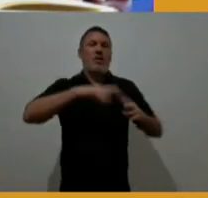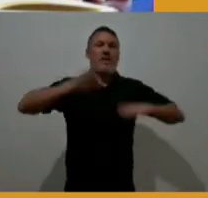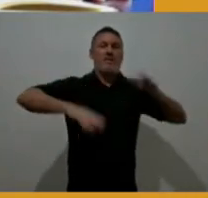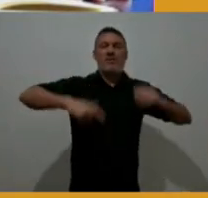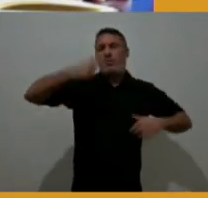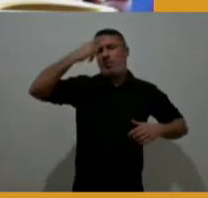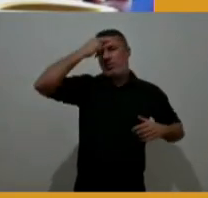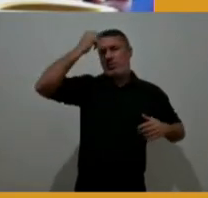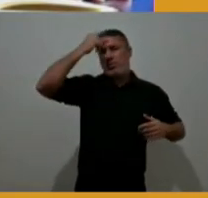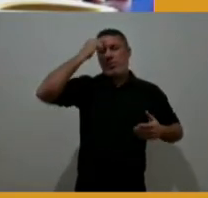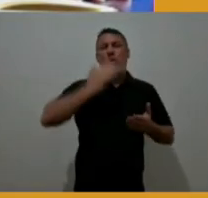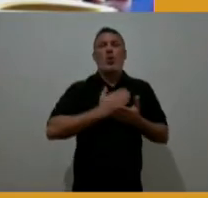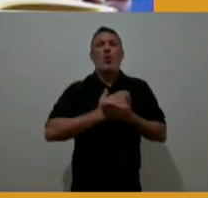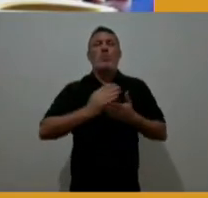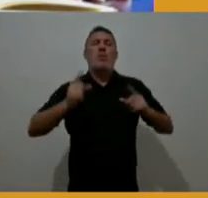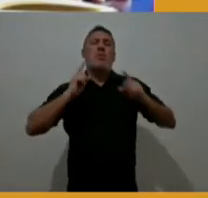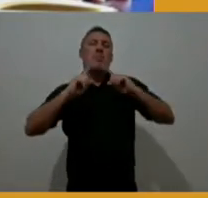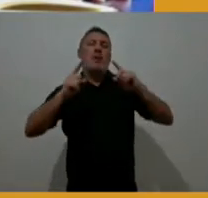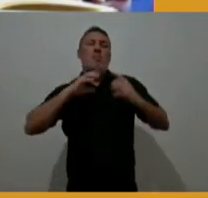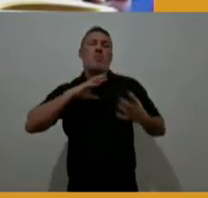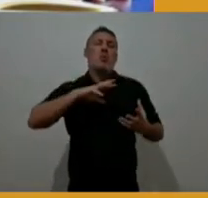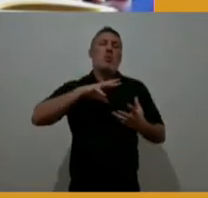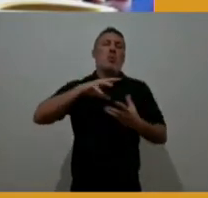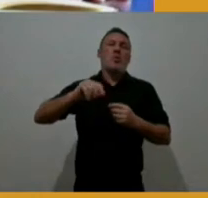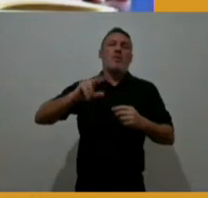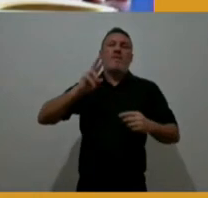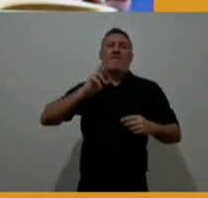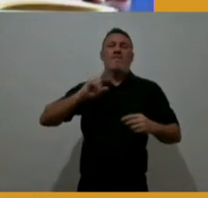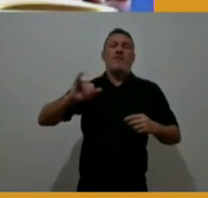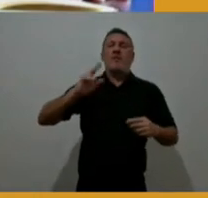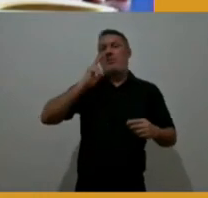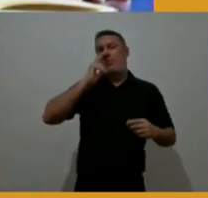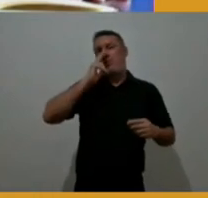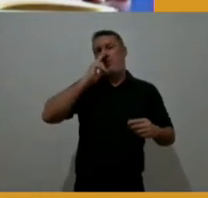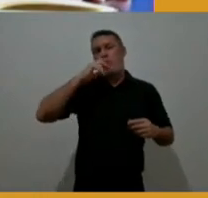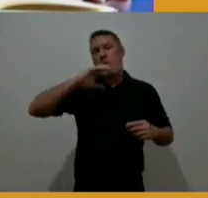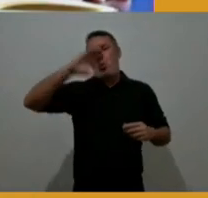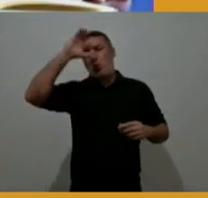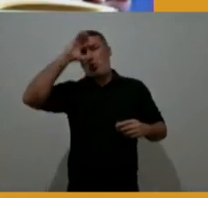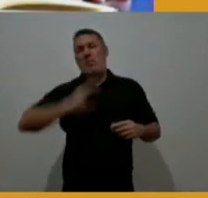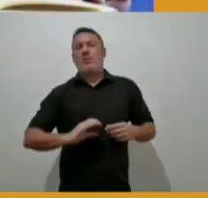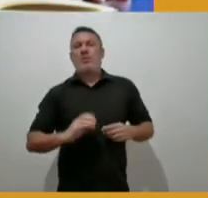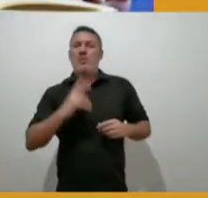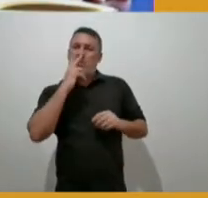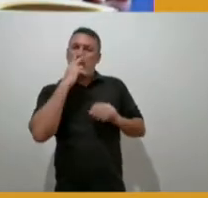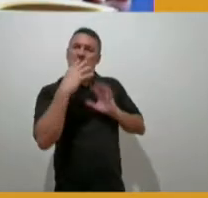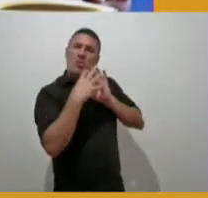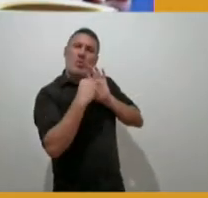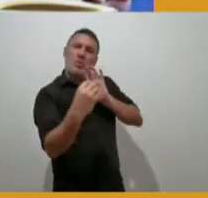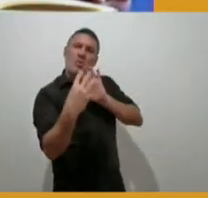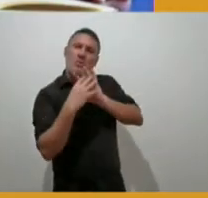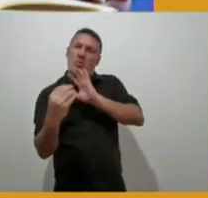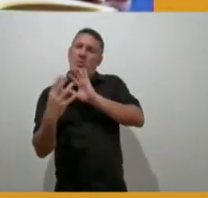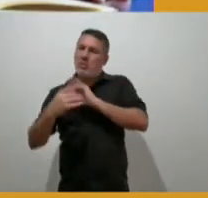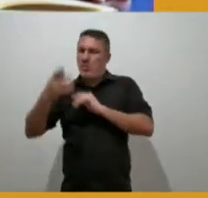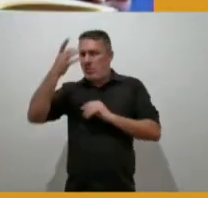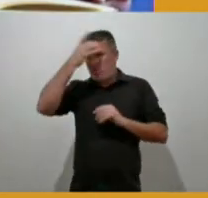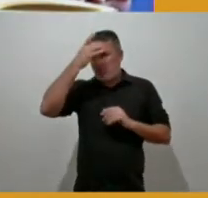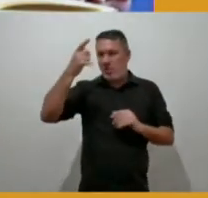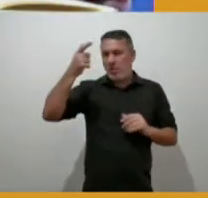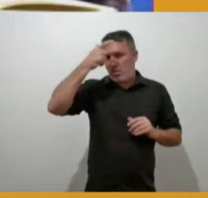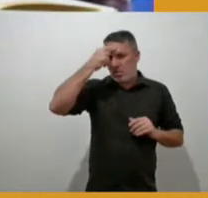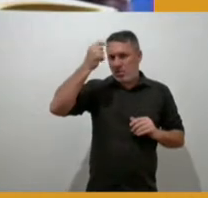que o mundo vai se comportar na sua concepção acadêmica, está um